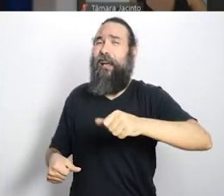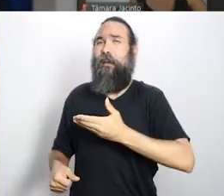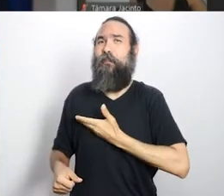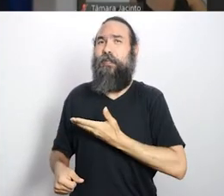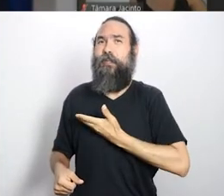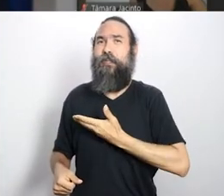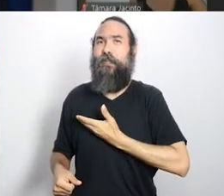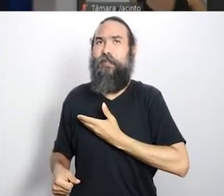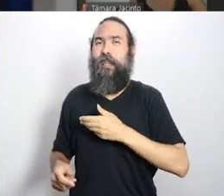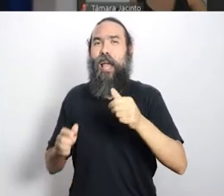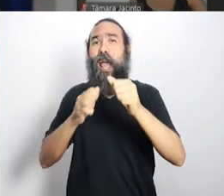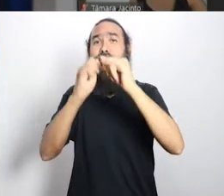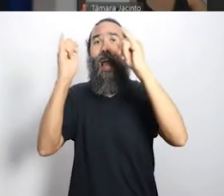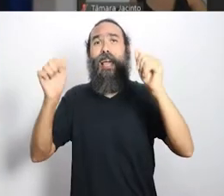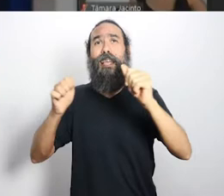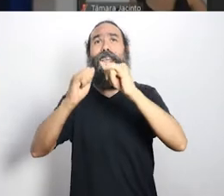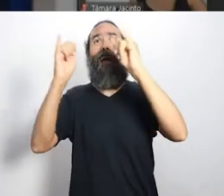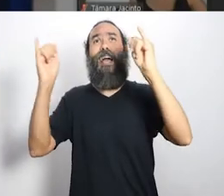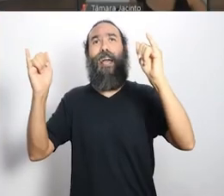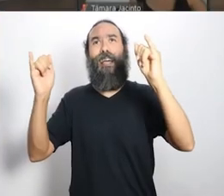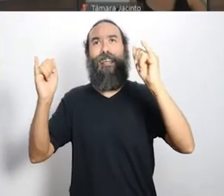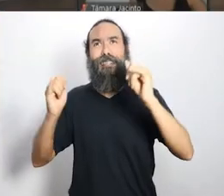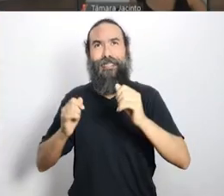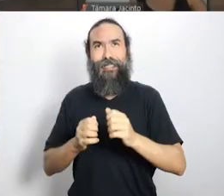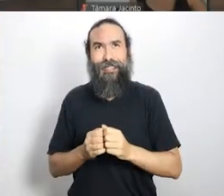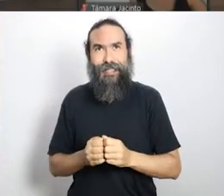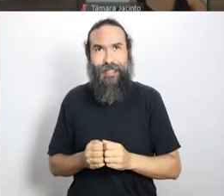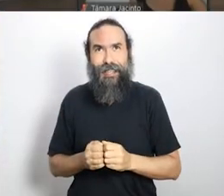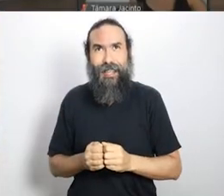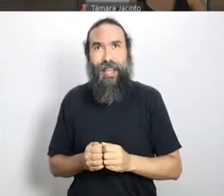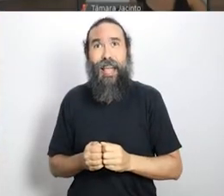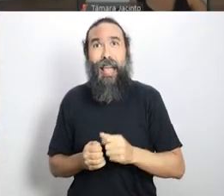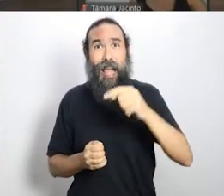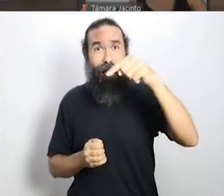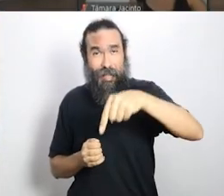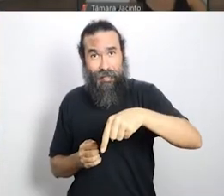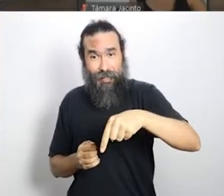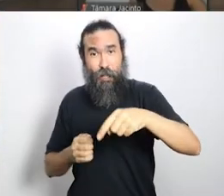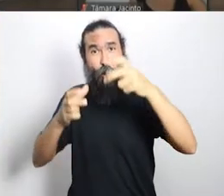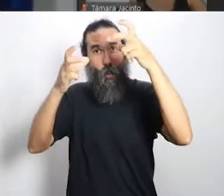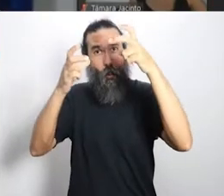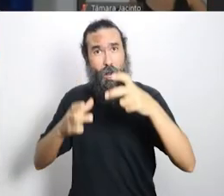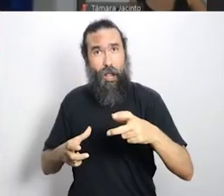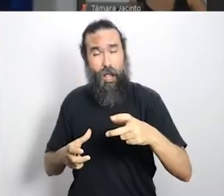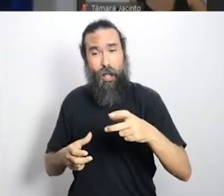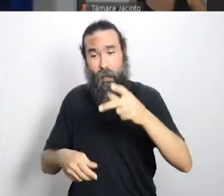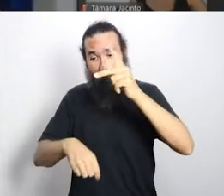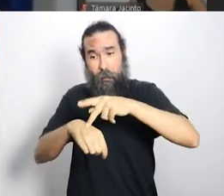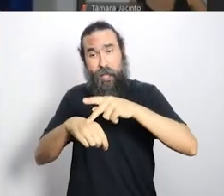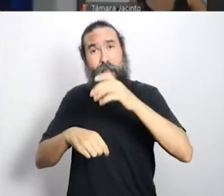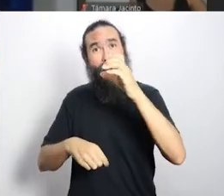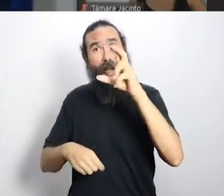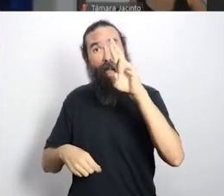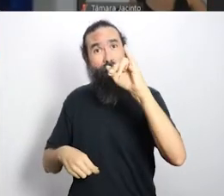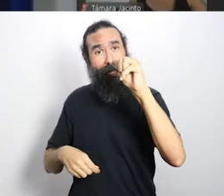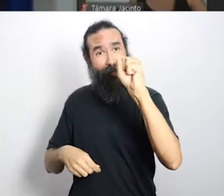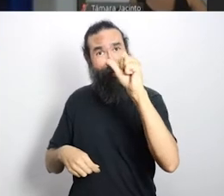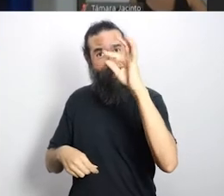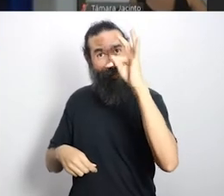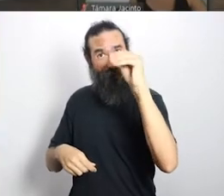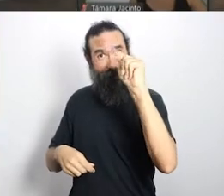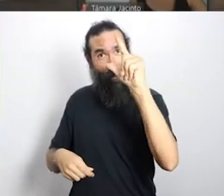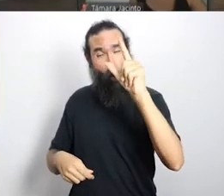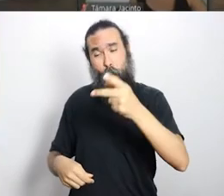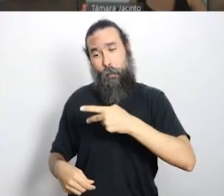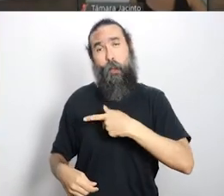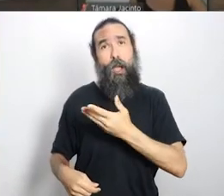Ai, ai. Puxa, agora eu vou. Novas terras do cristal, quilarino meu. Ainda